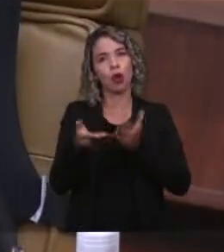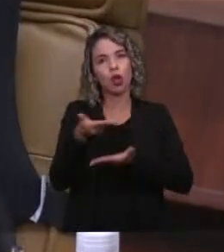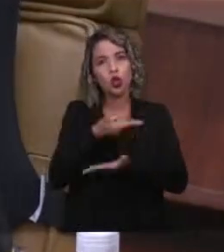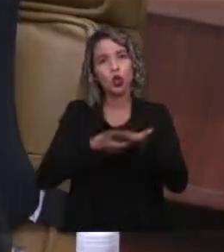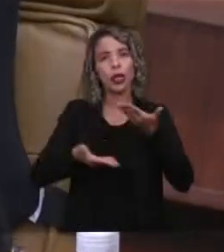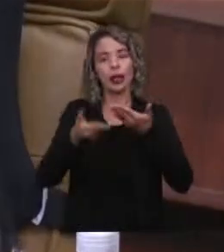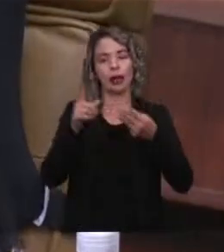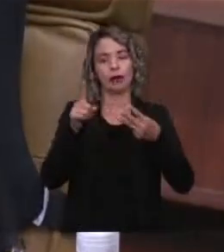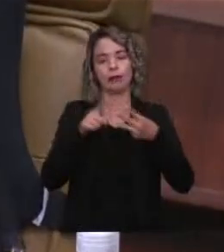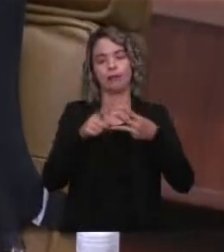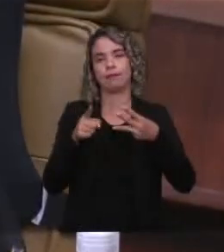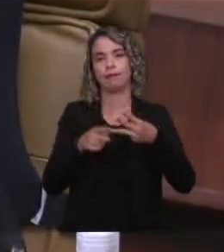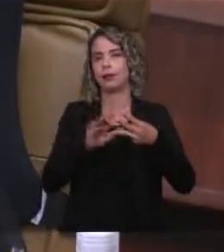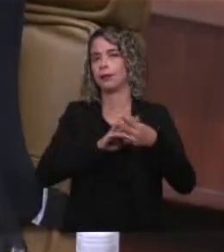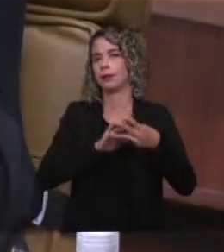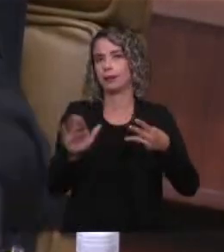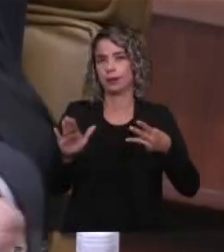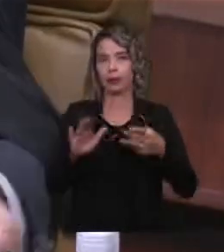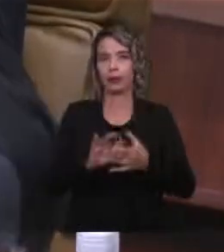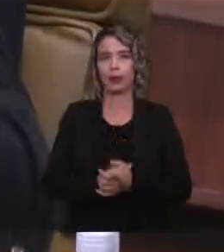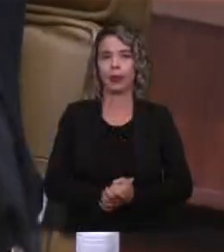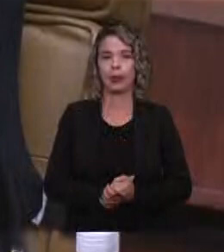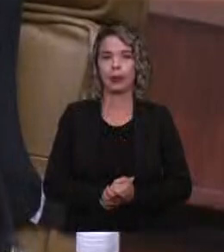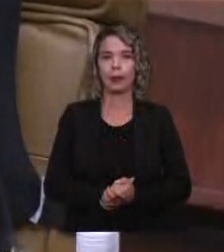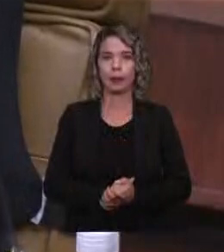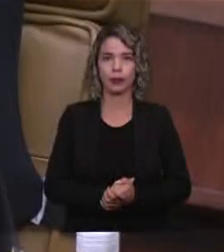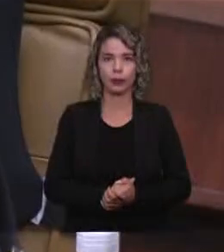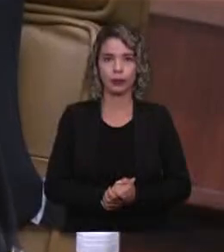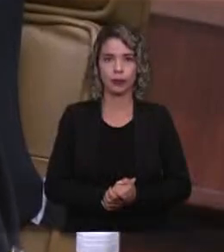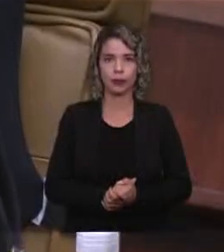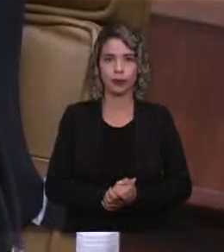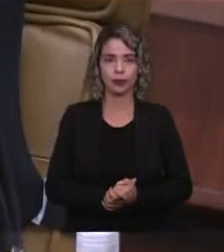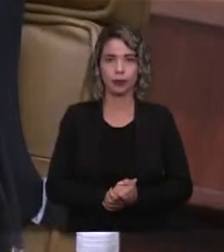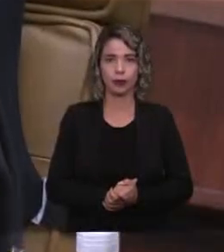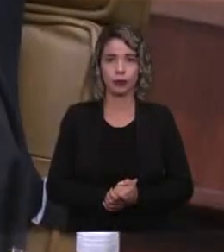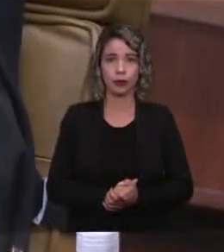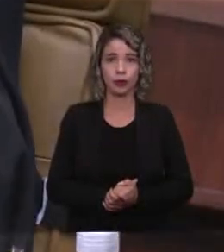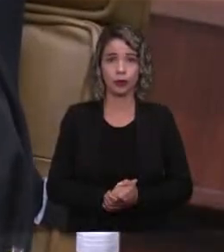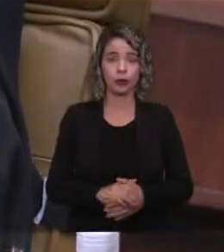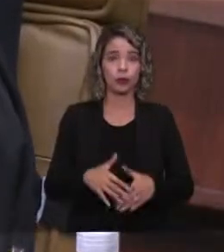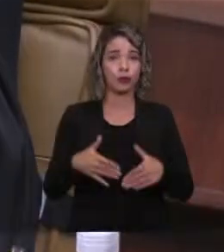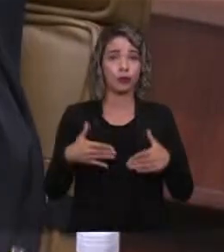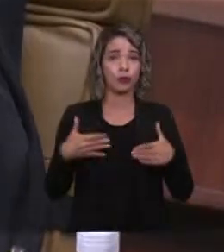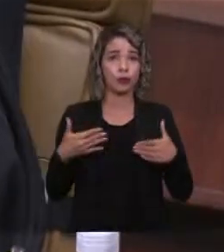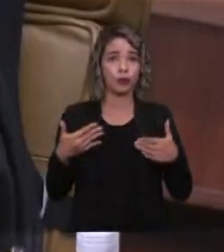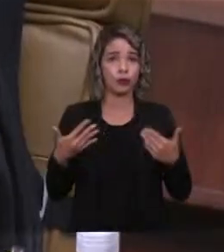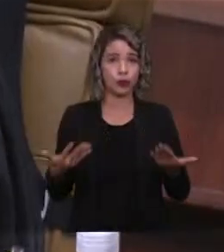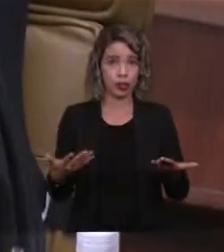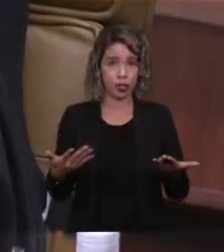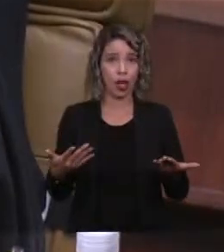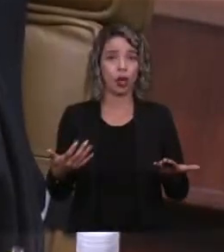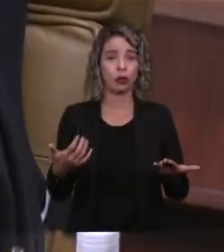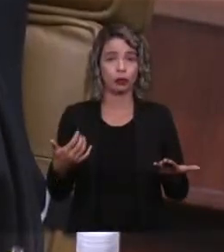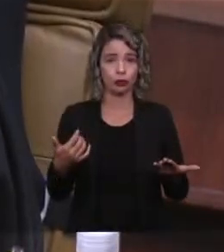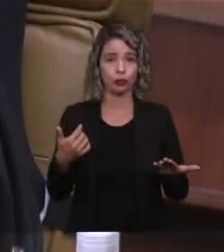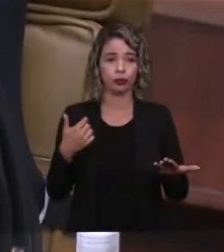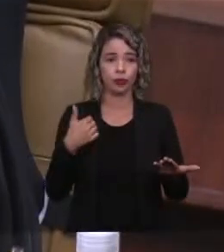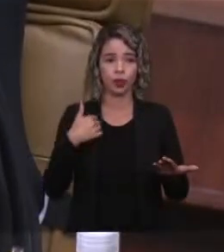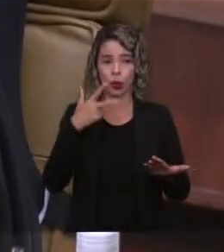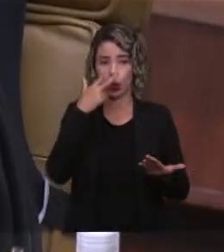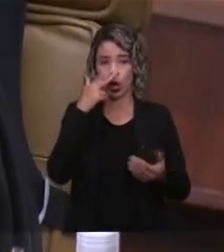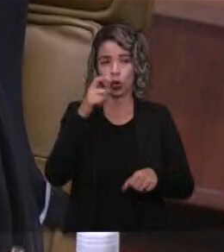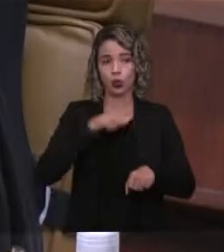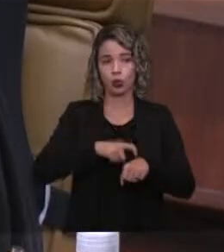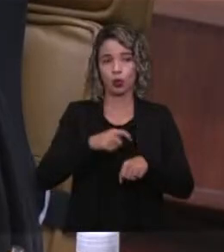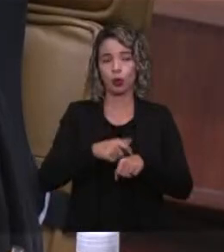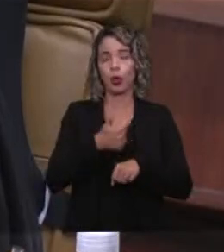dois. No tocante à pena, reitero, senhora presidente, eu acho que é em outro momento